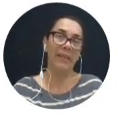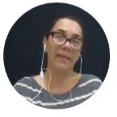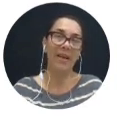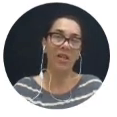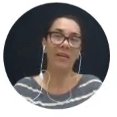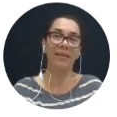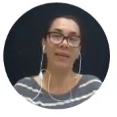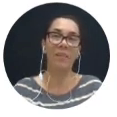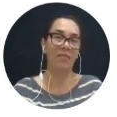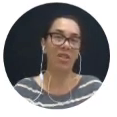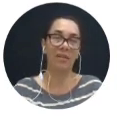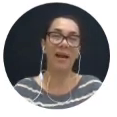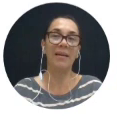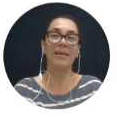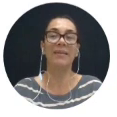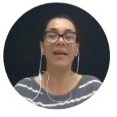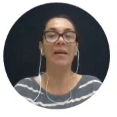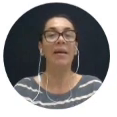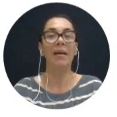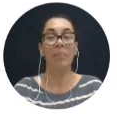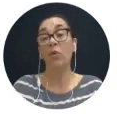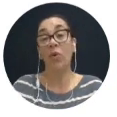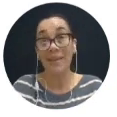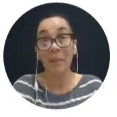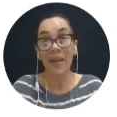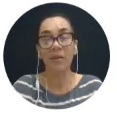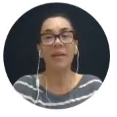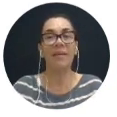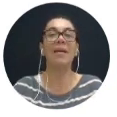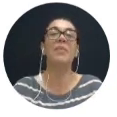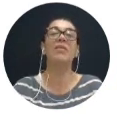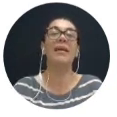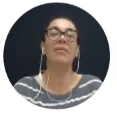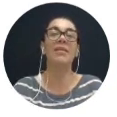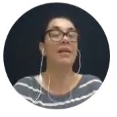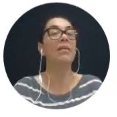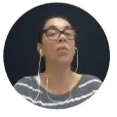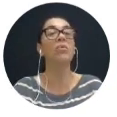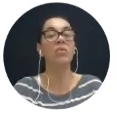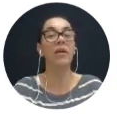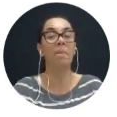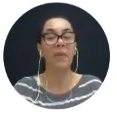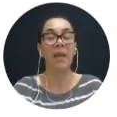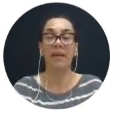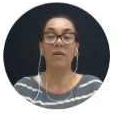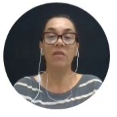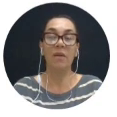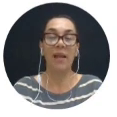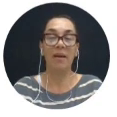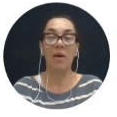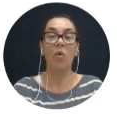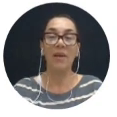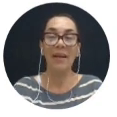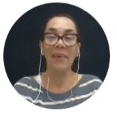pela idade que tem, pela faixa etária que tem, e pelo conhecimento que tem a respeito da língua escrita, não construiu. Então,